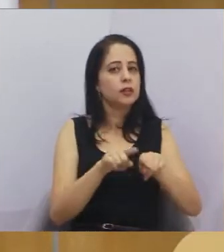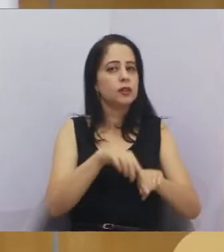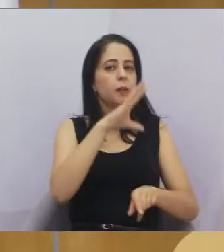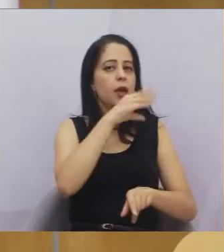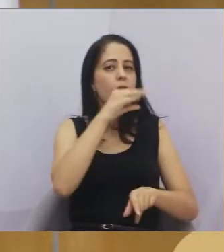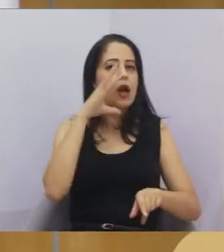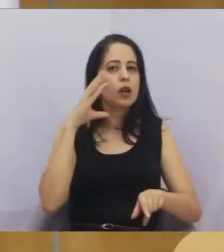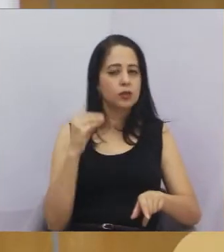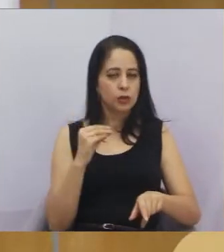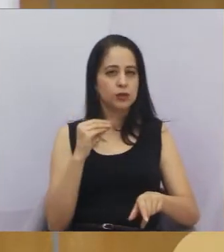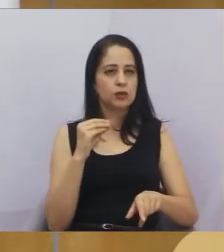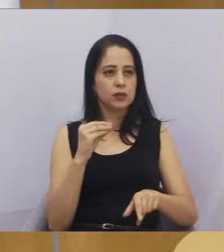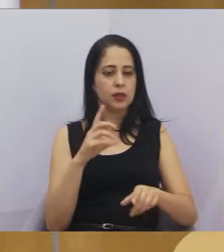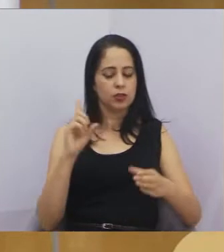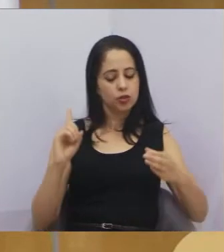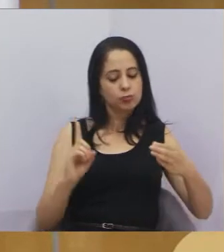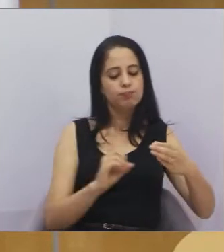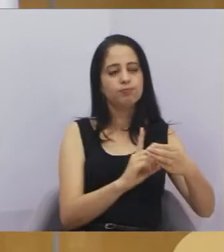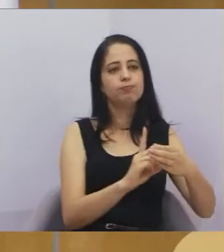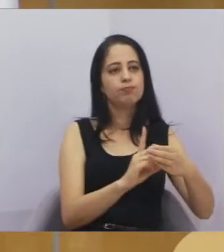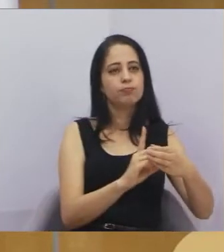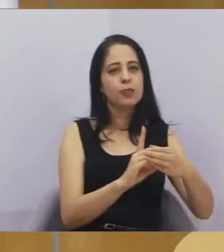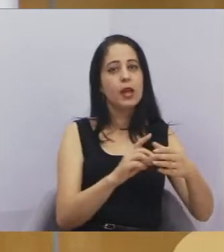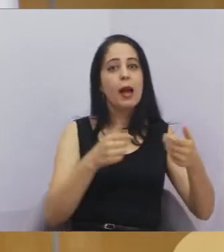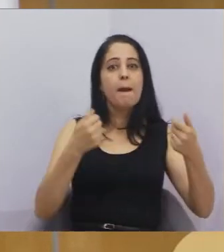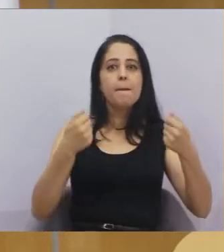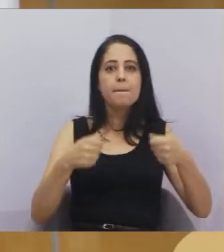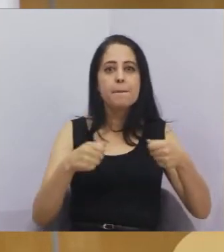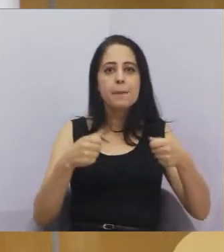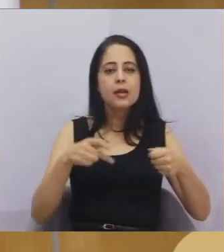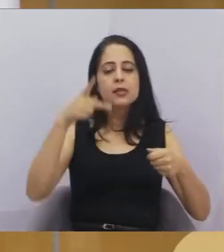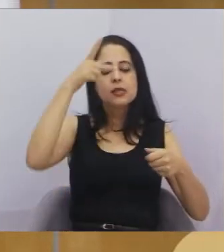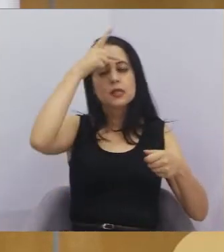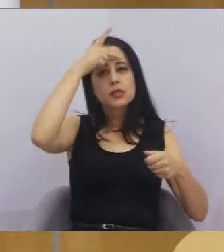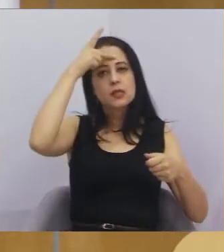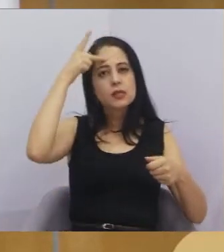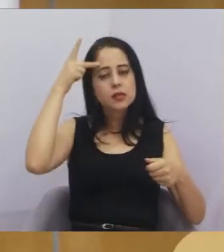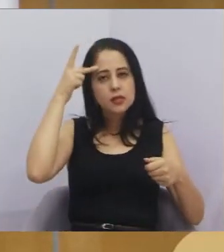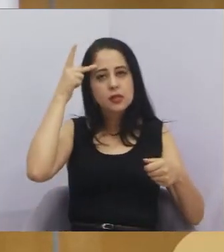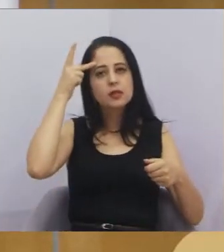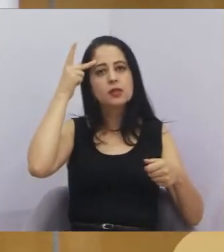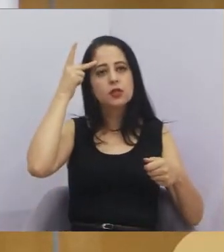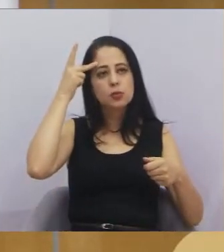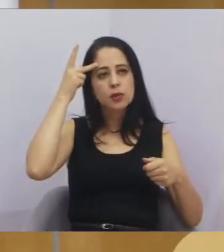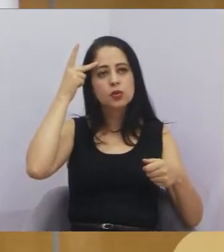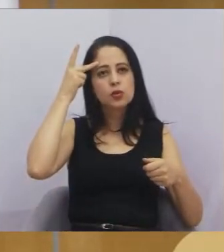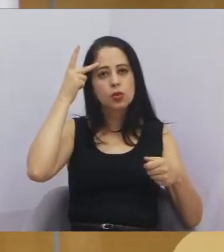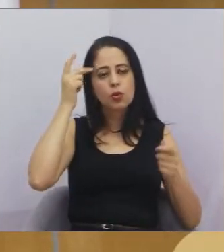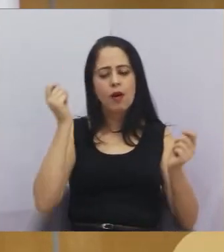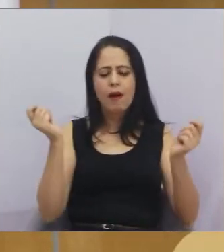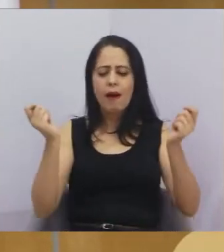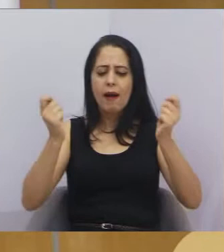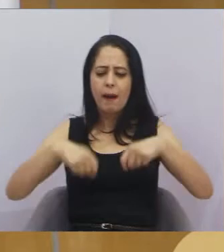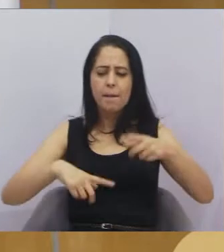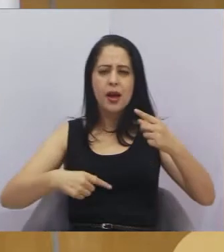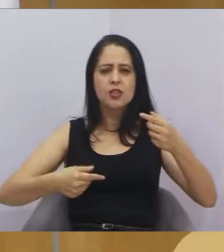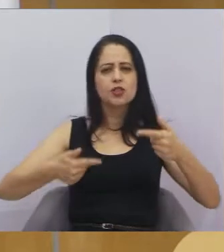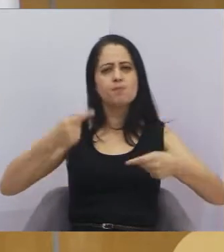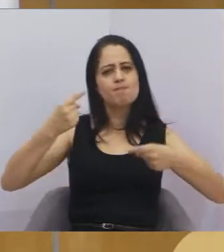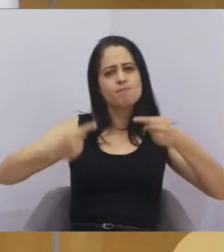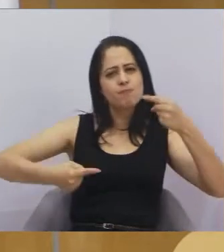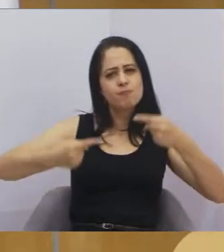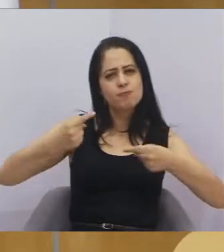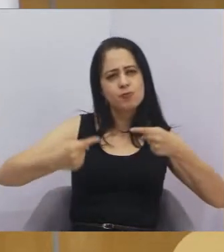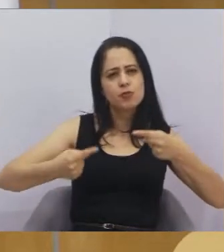importante pessoas voltadas para um segmento, voltadas para uma discussão única de